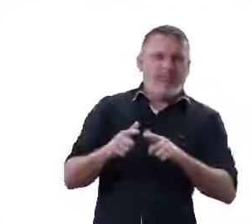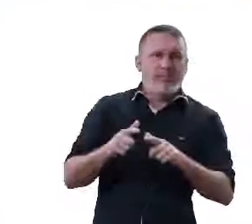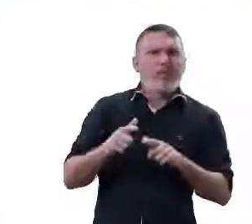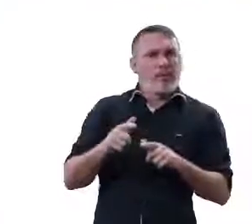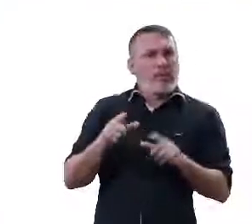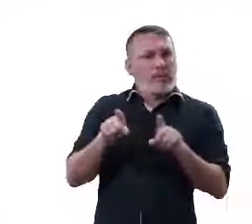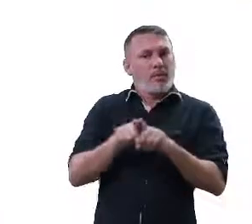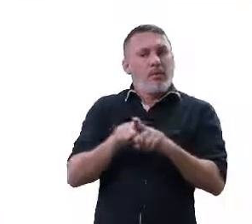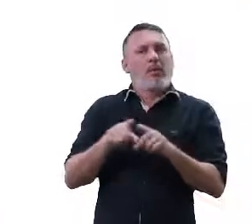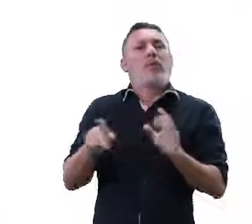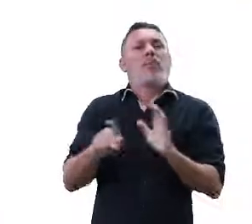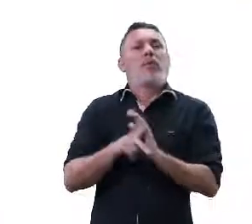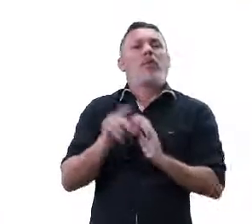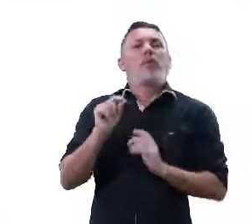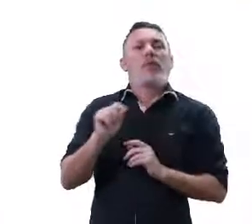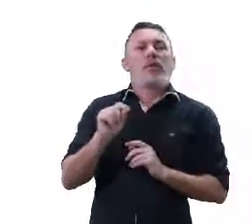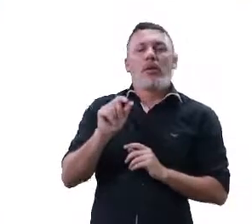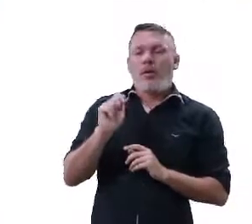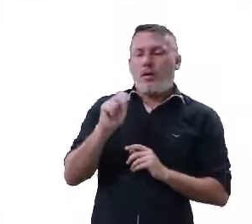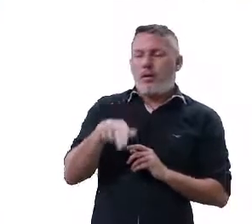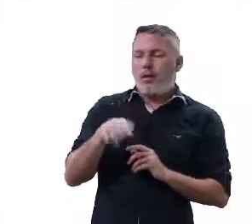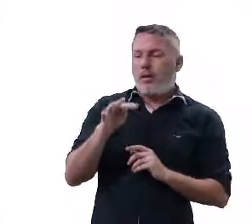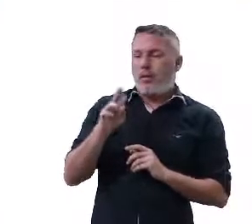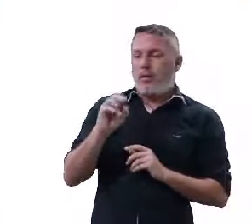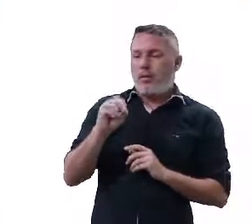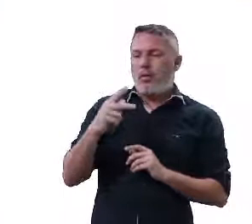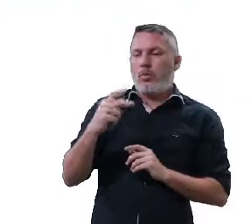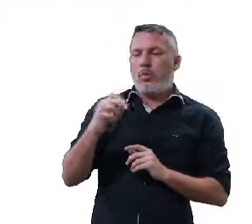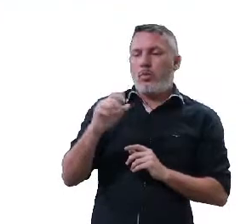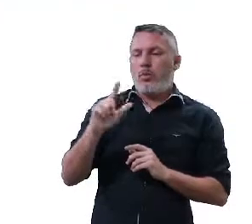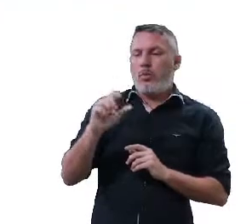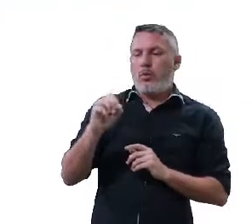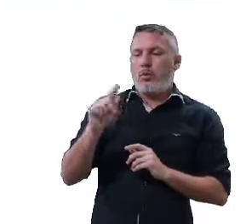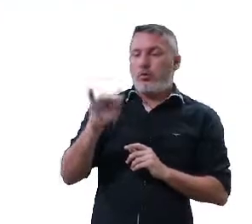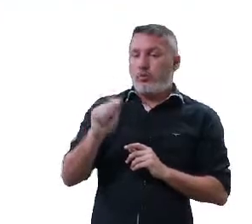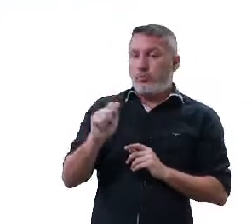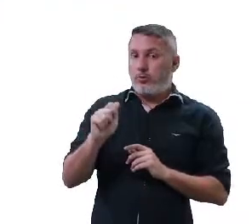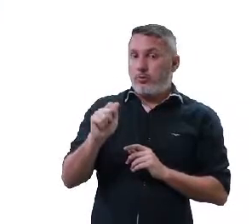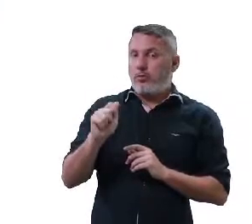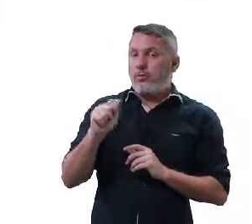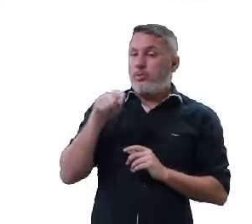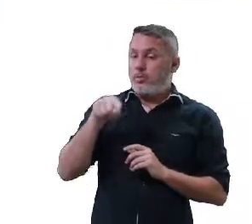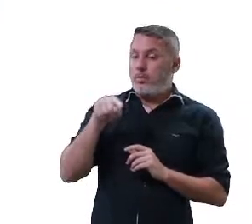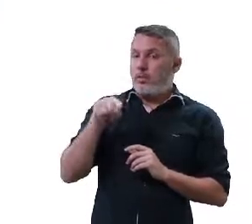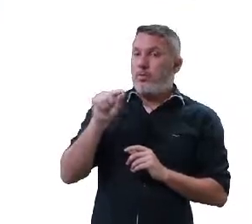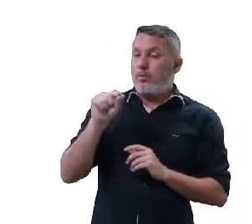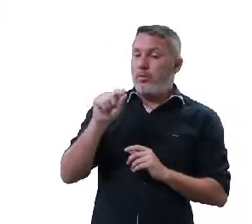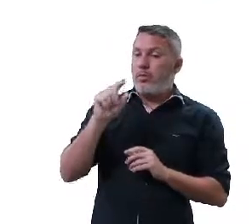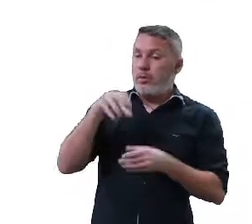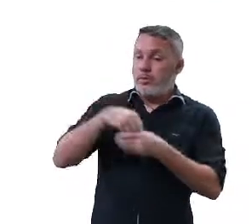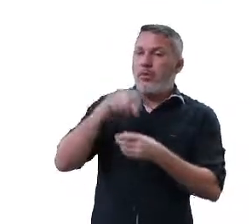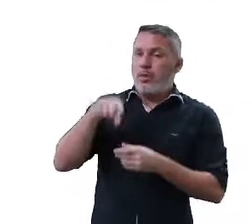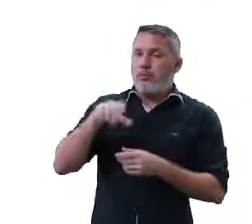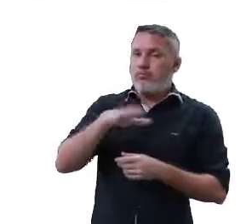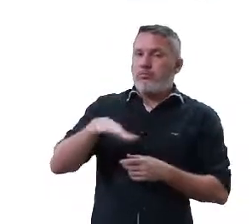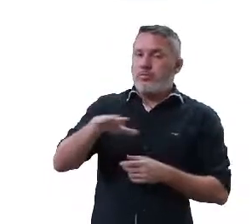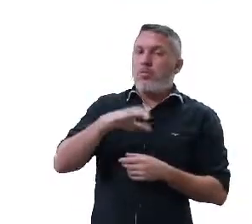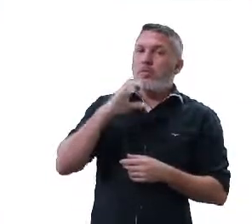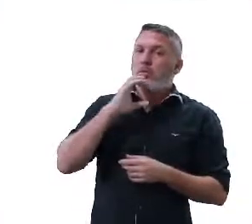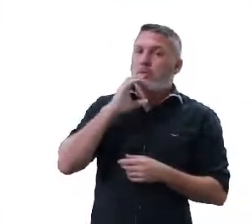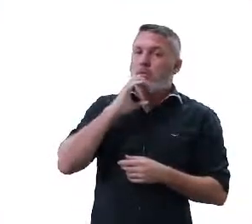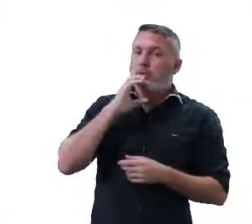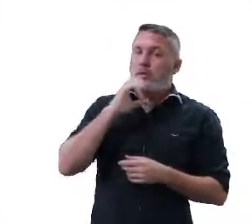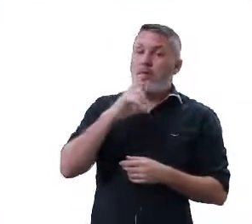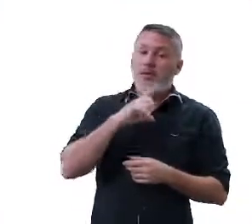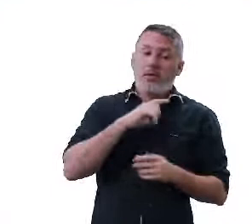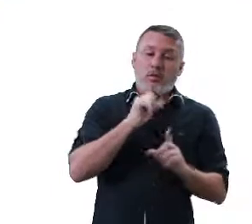objeto da antropologia. A antropologia é uma área do saber, né, uma área do conhecimento